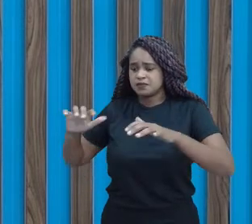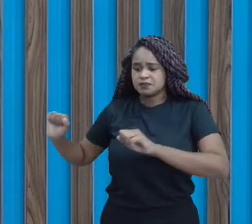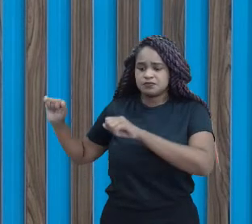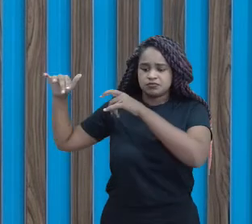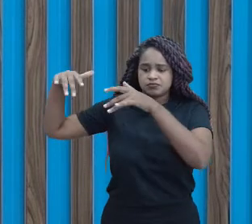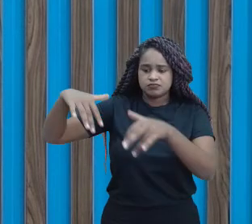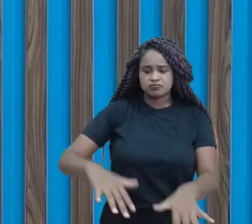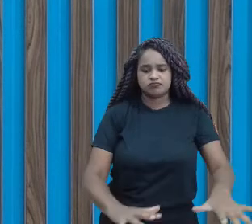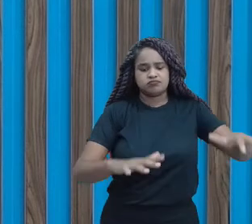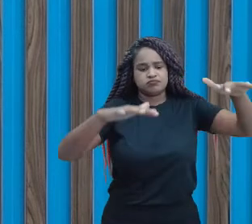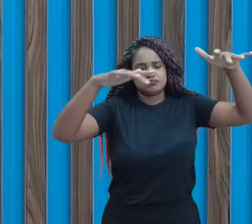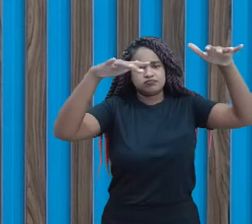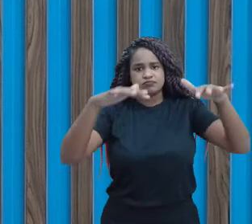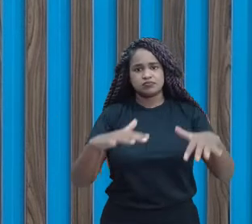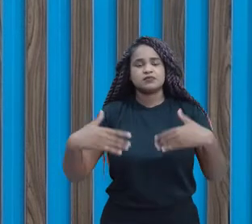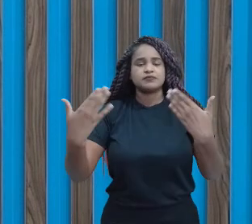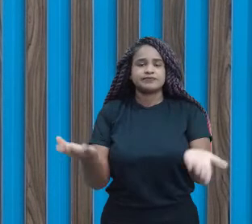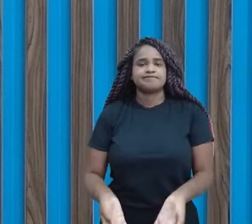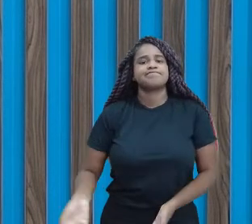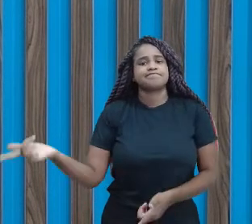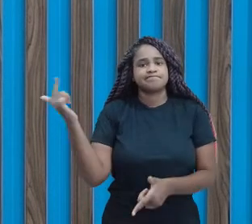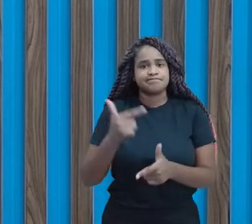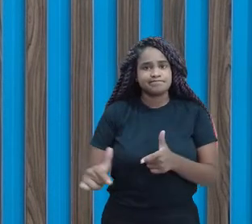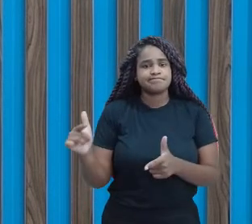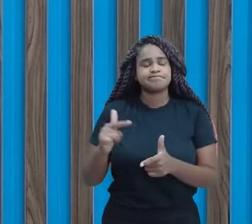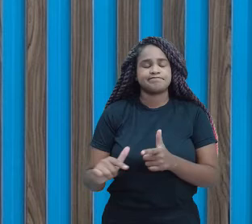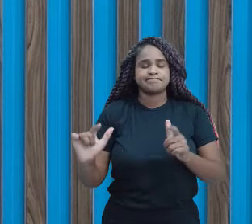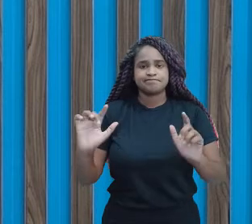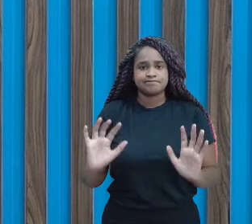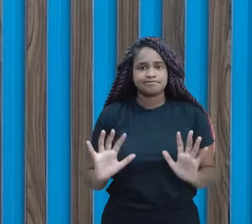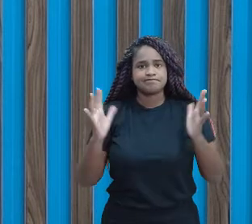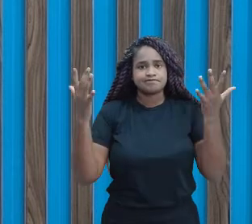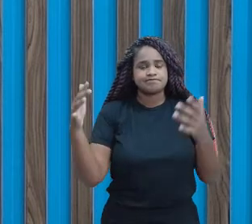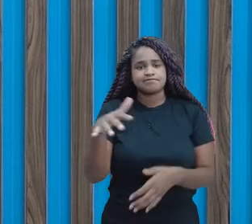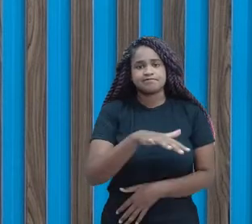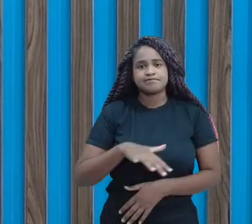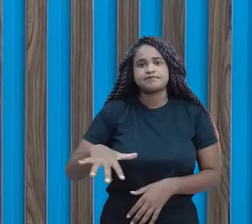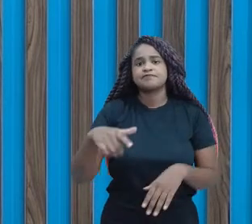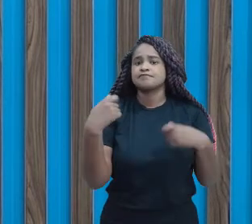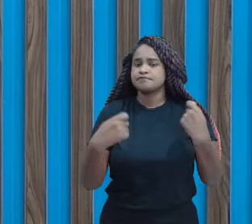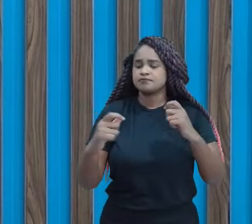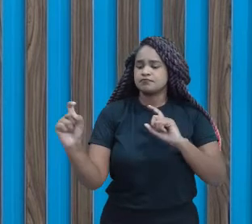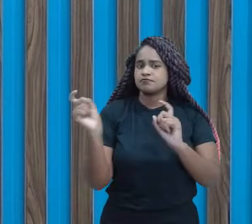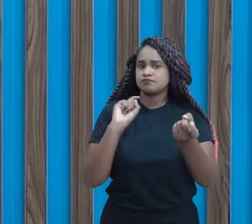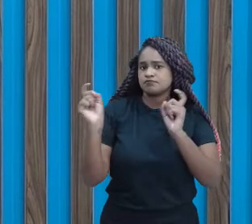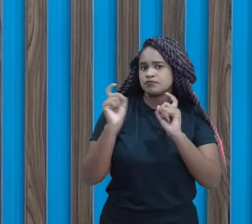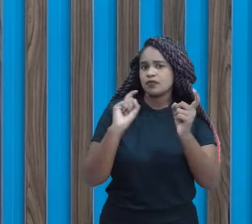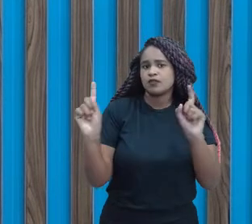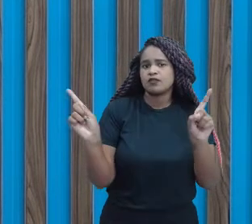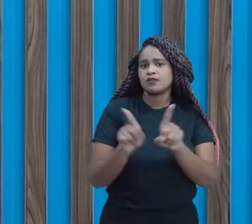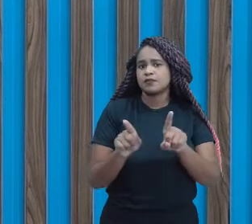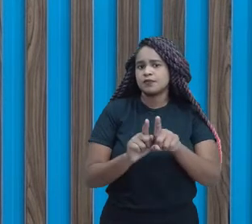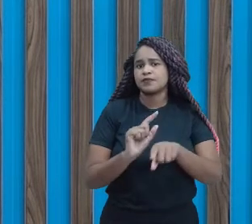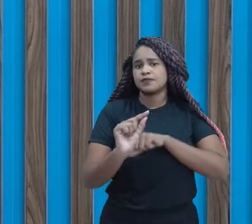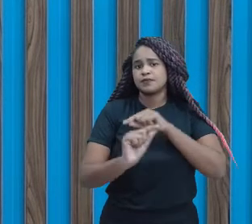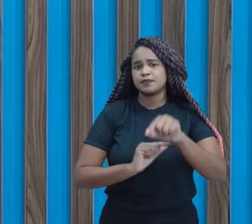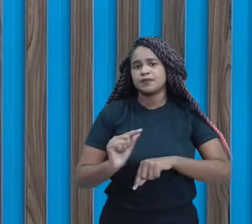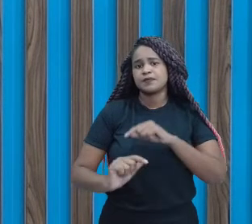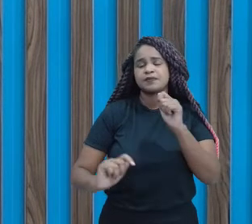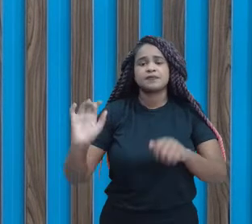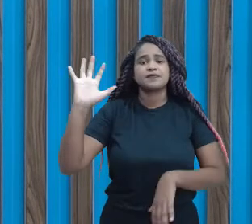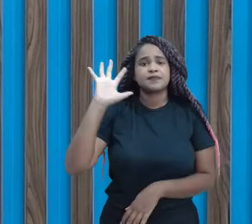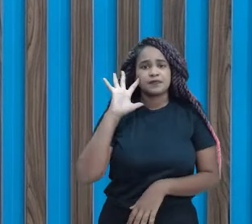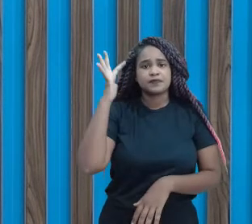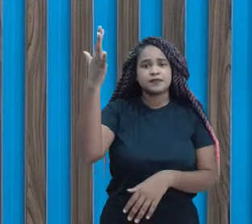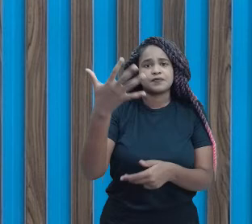problema sério ambiental que precisa ser discutido, não só ser discutido, galera, precisa ser resolvido, pelo menos